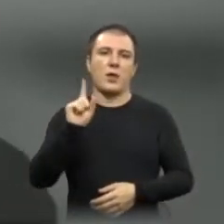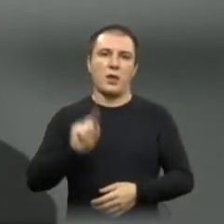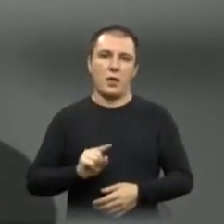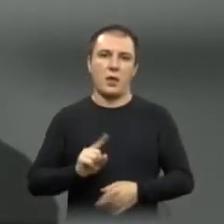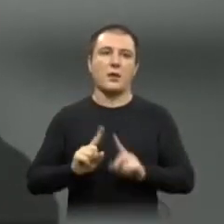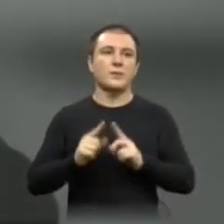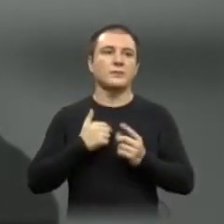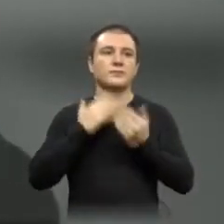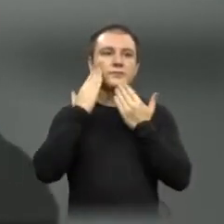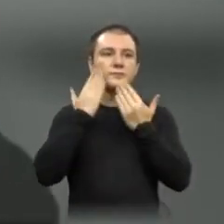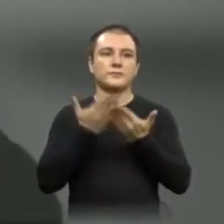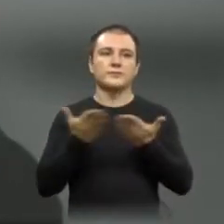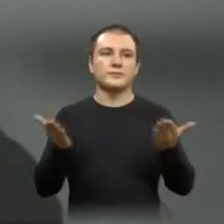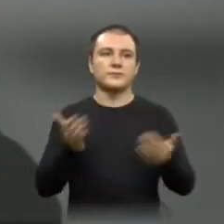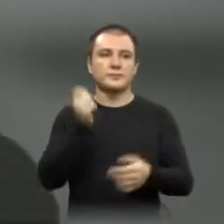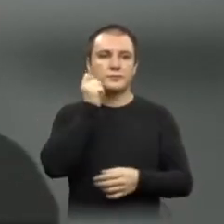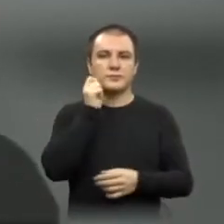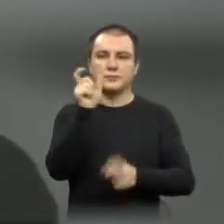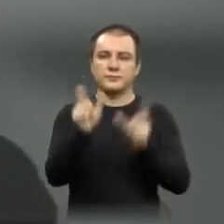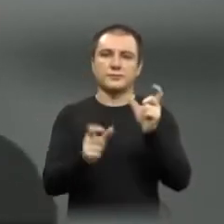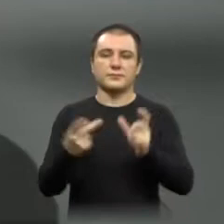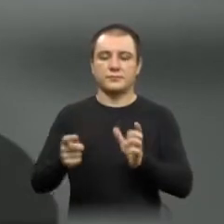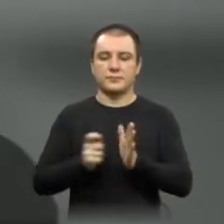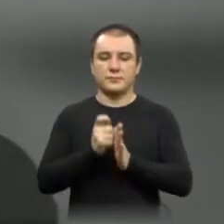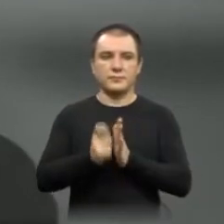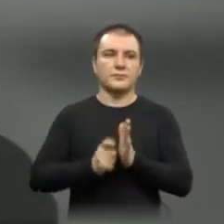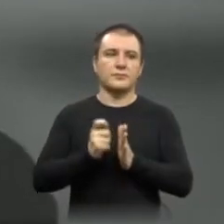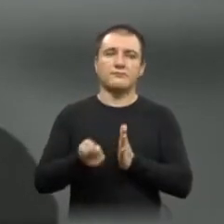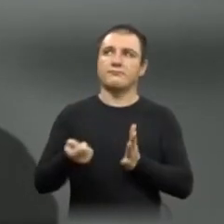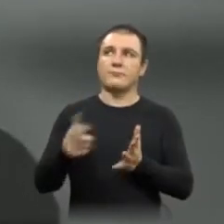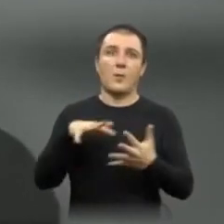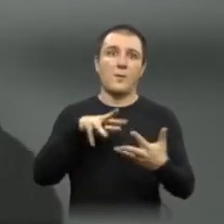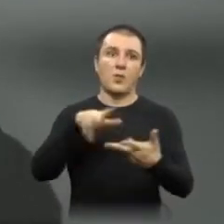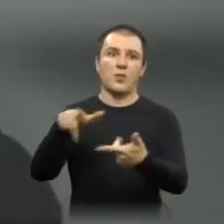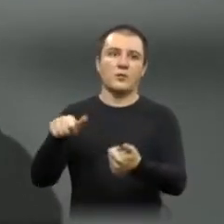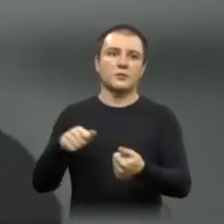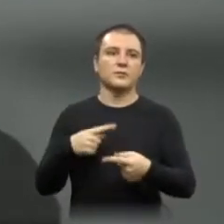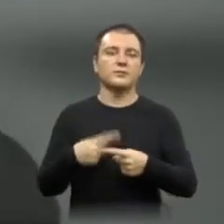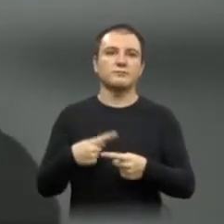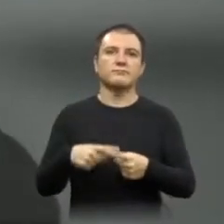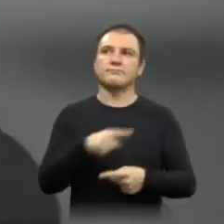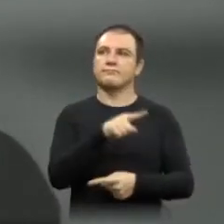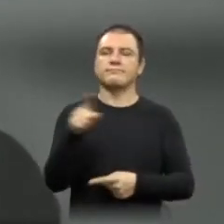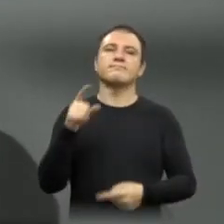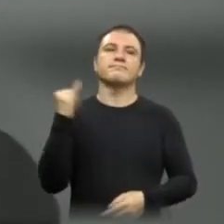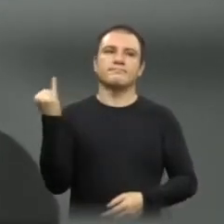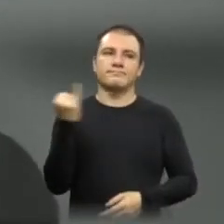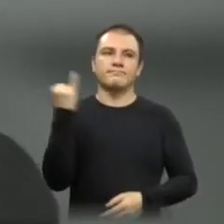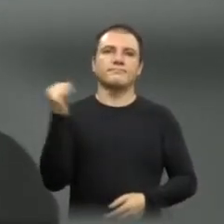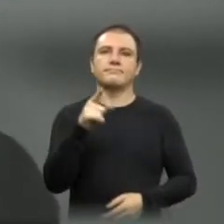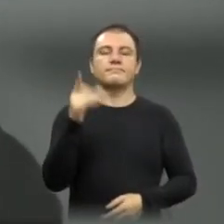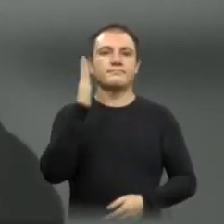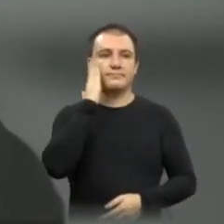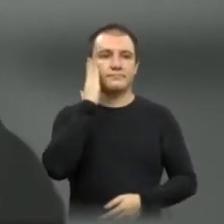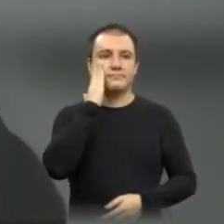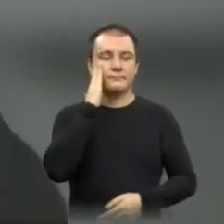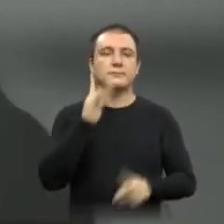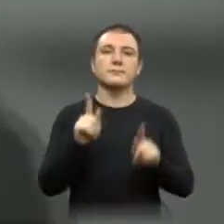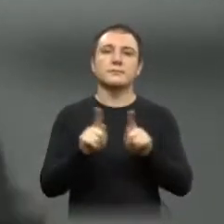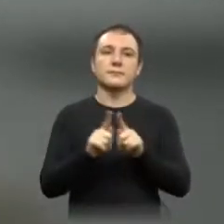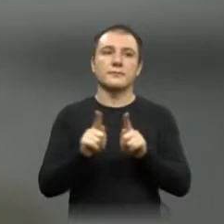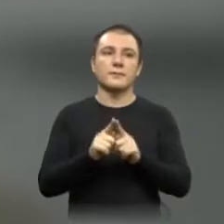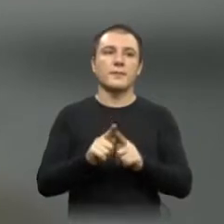agradeço a todas as mães aí de Araraquara do mundo porque elas são essenciais e eu acho que todo mundo sabe disso